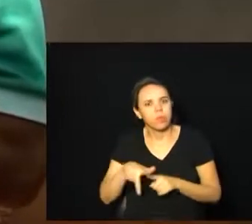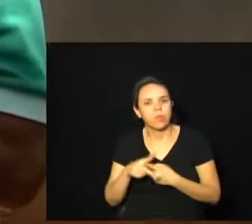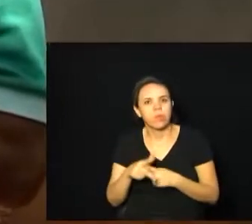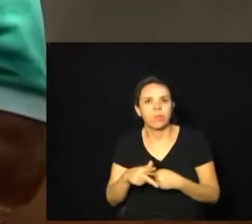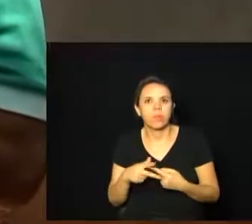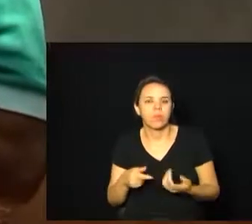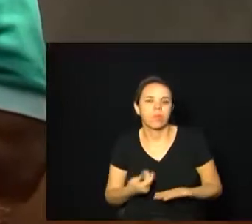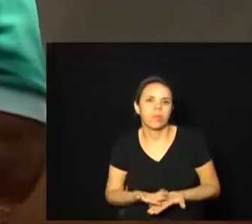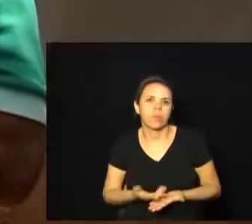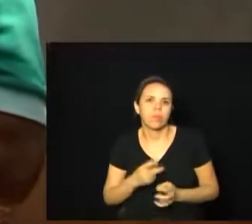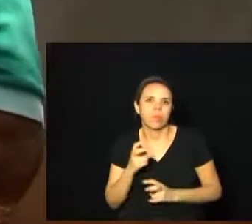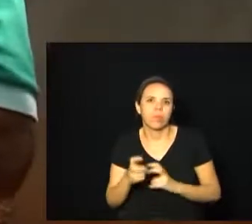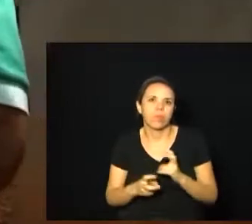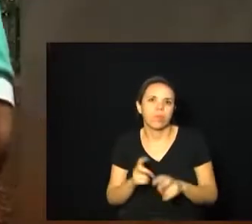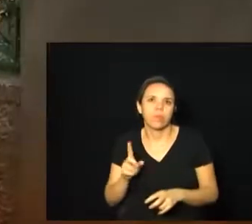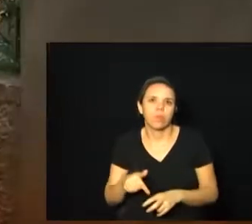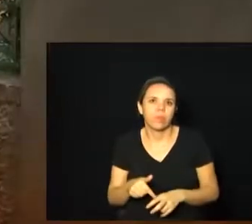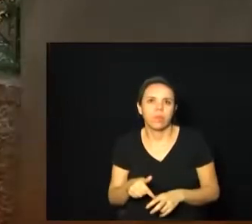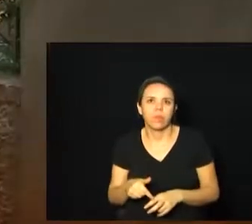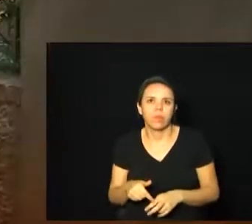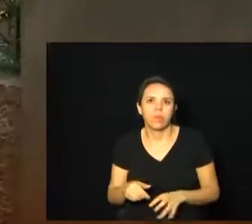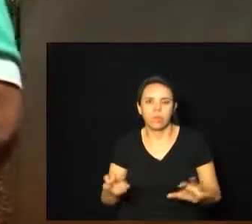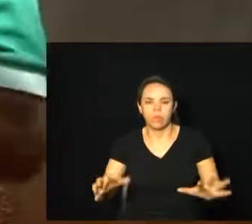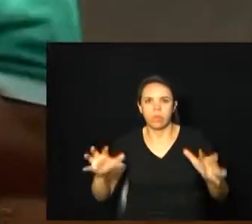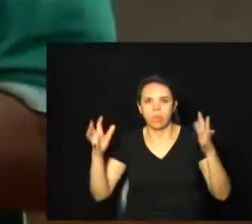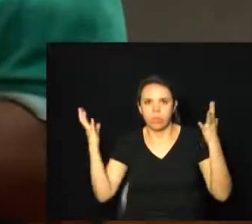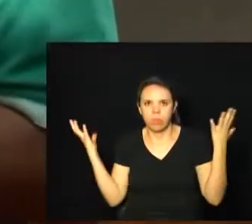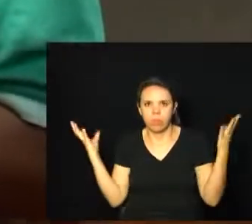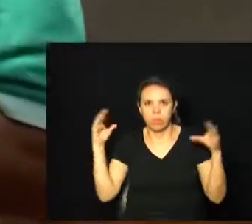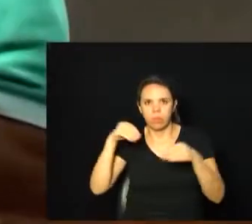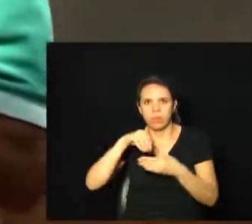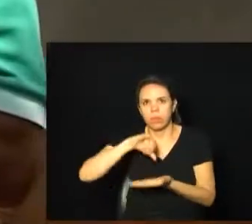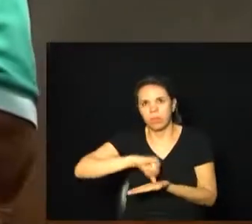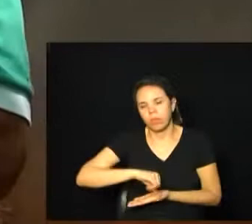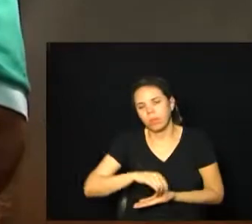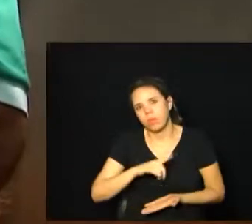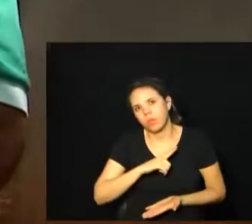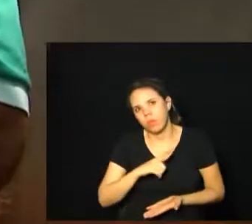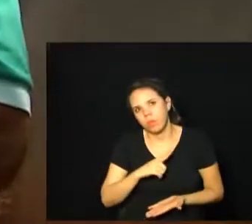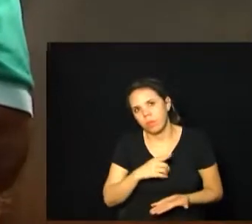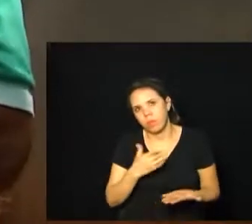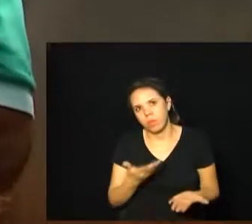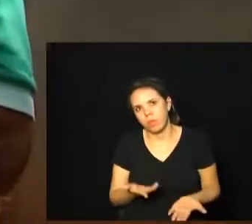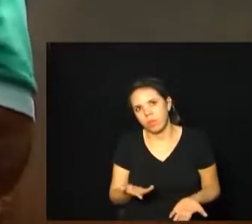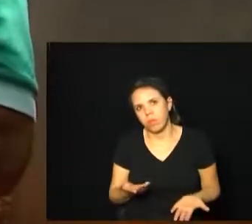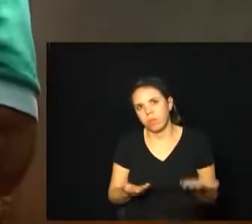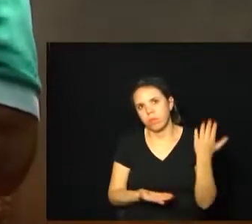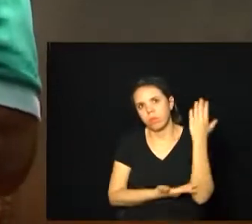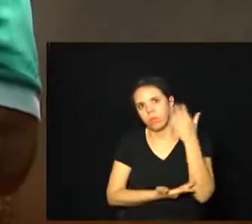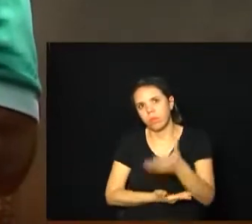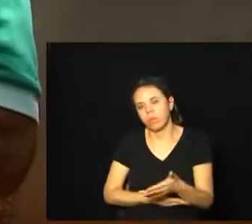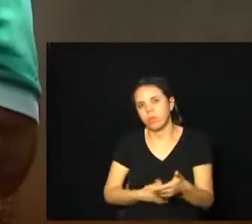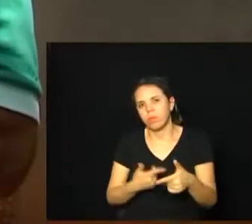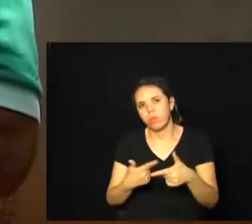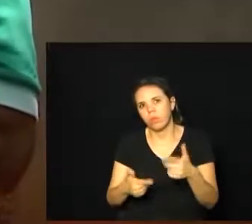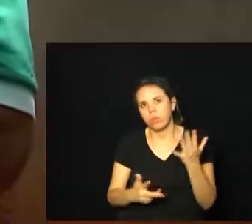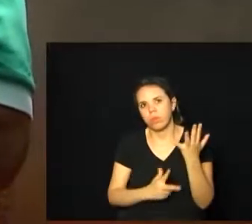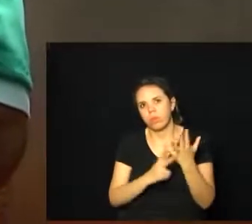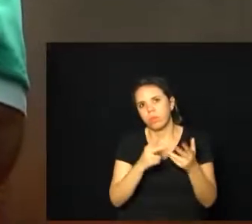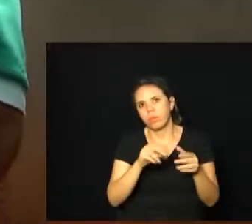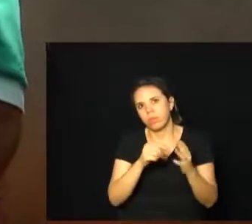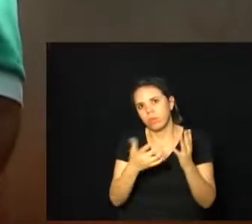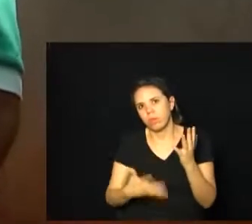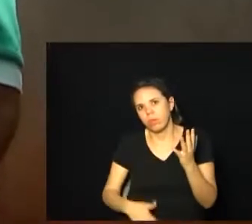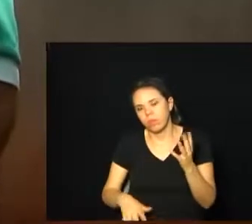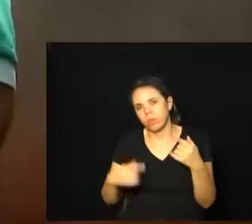manutenção. Esse parque ele é um fragmento de Mata Atlântica, então nós temos aí a queda de árvores, a queda de galhos, a queda de folhas,